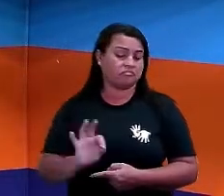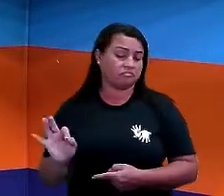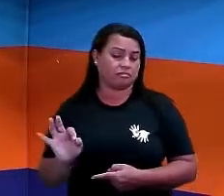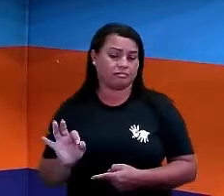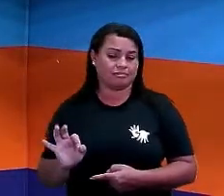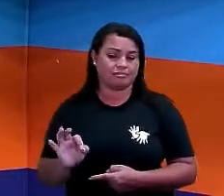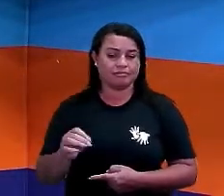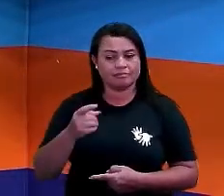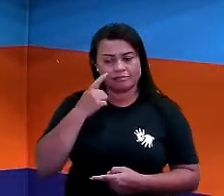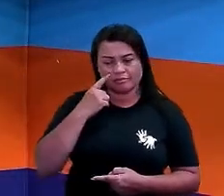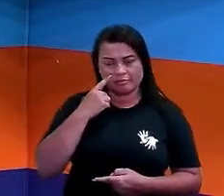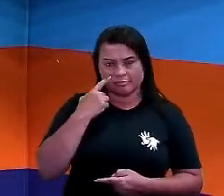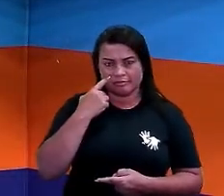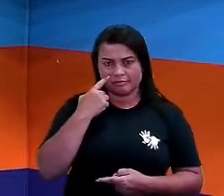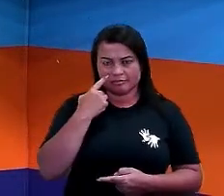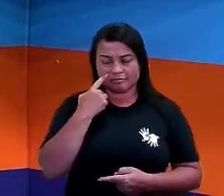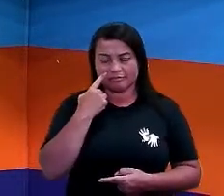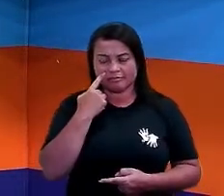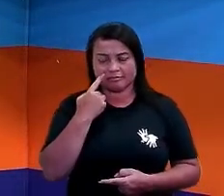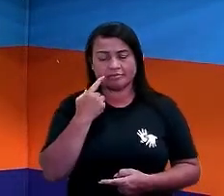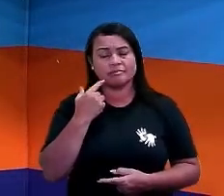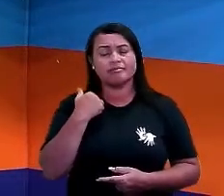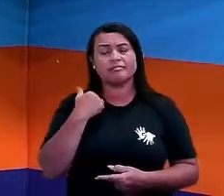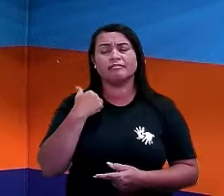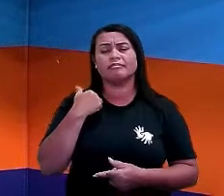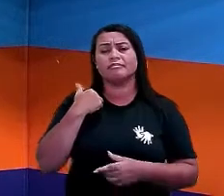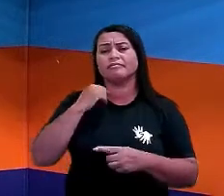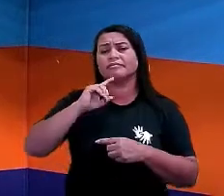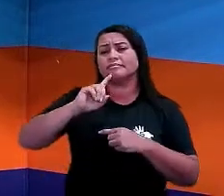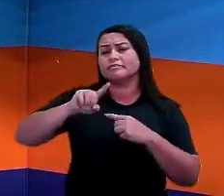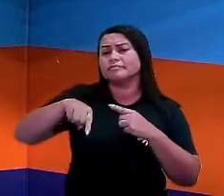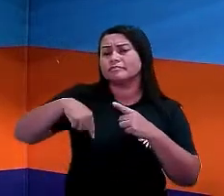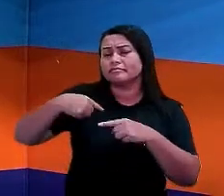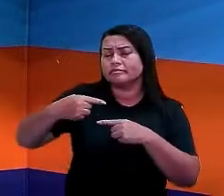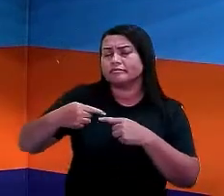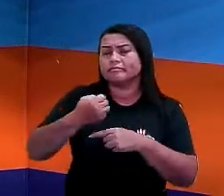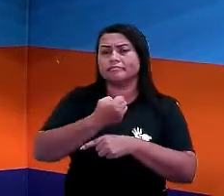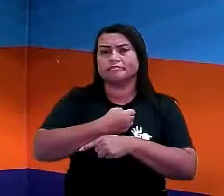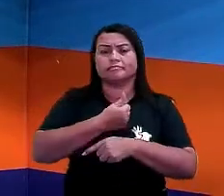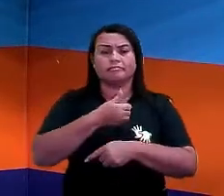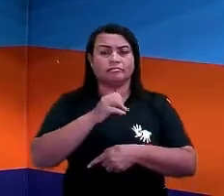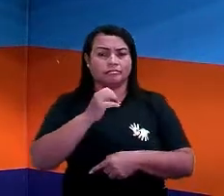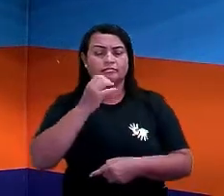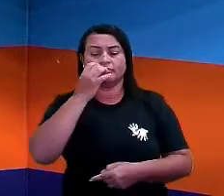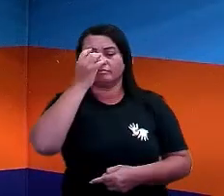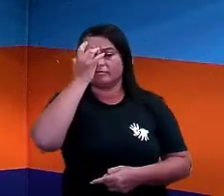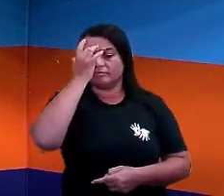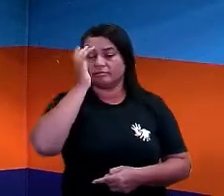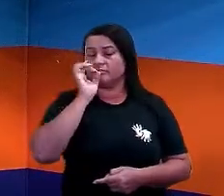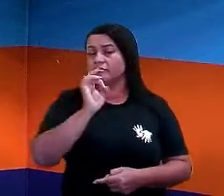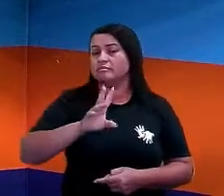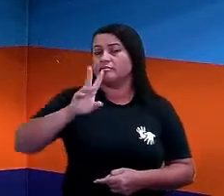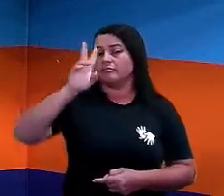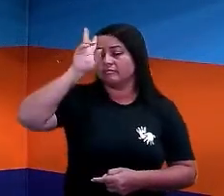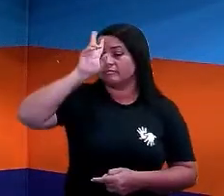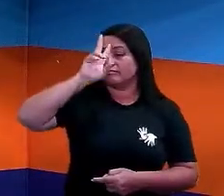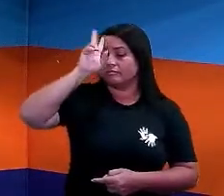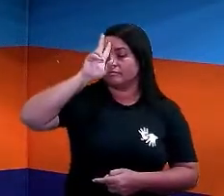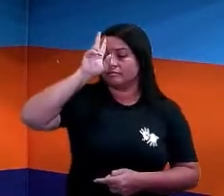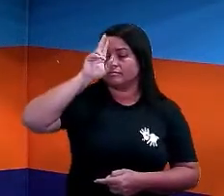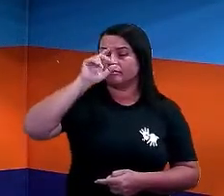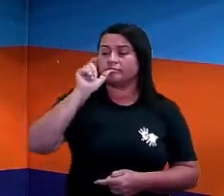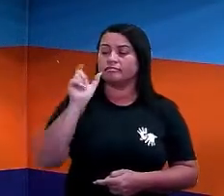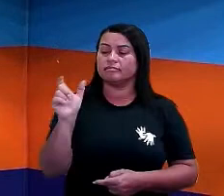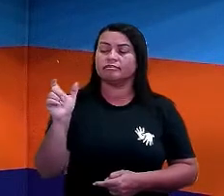Tá vendo? Quando a gente passa do número 10, fica um pouquinho mais fácil, tá? É só lembrar de botar essa